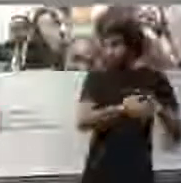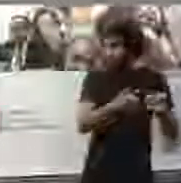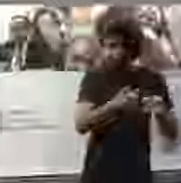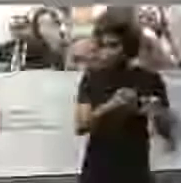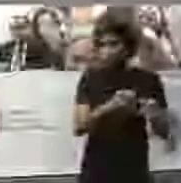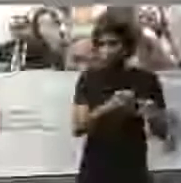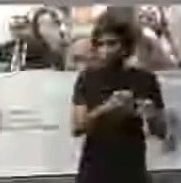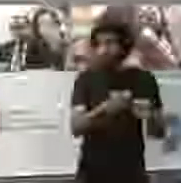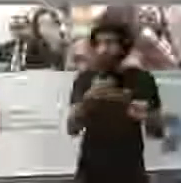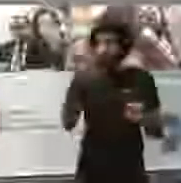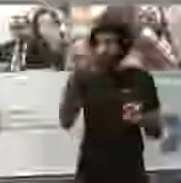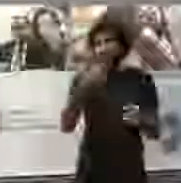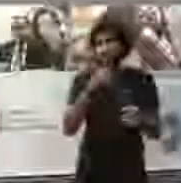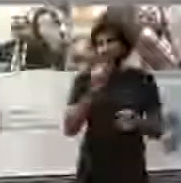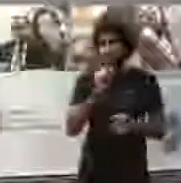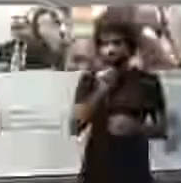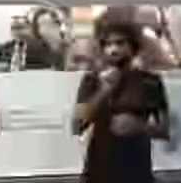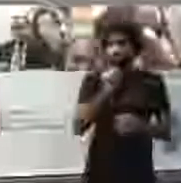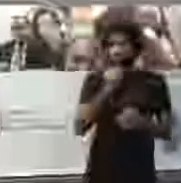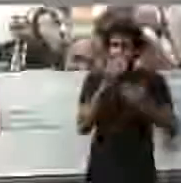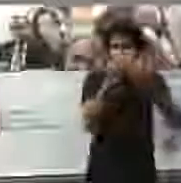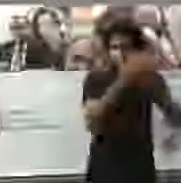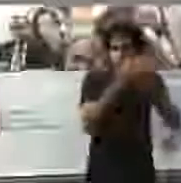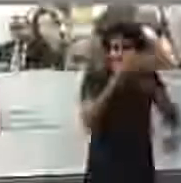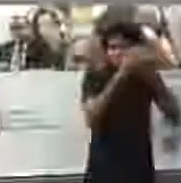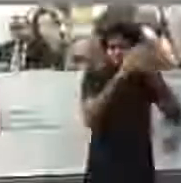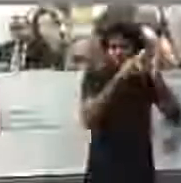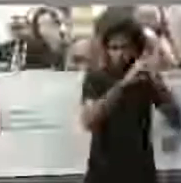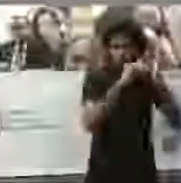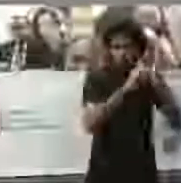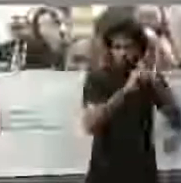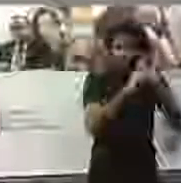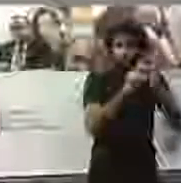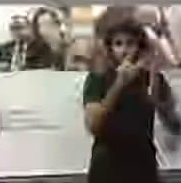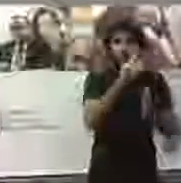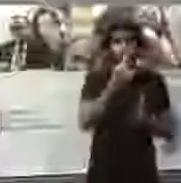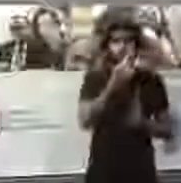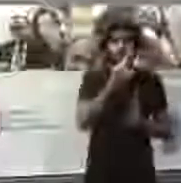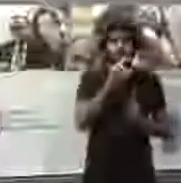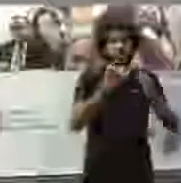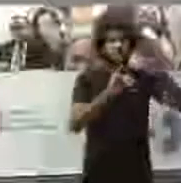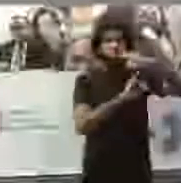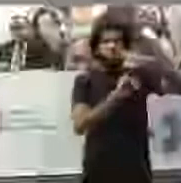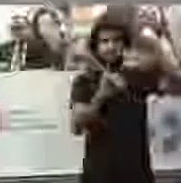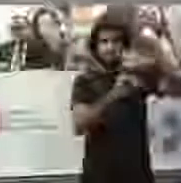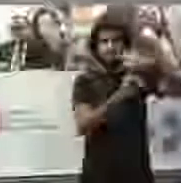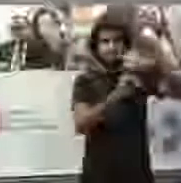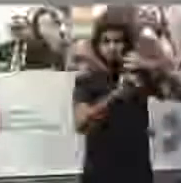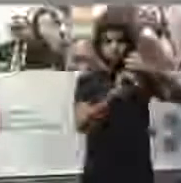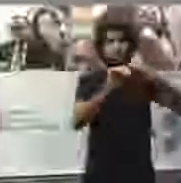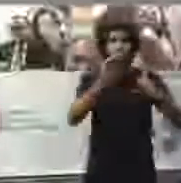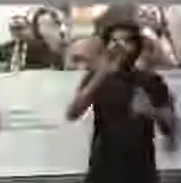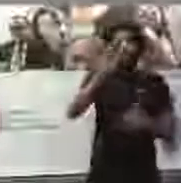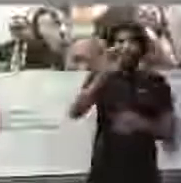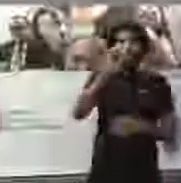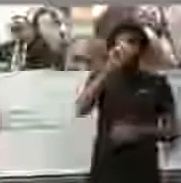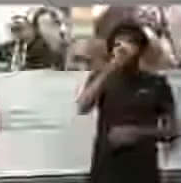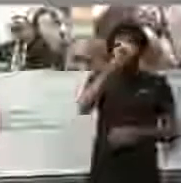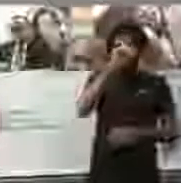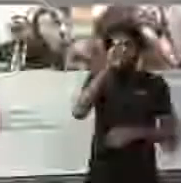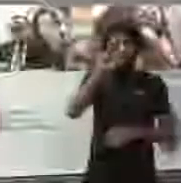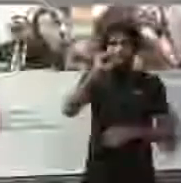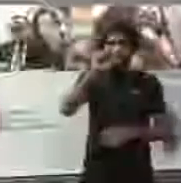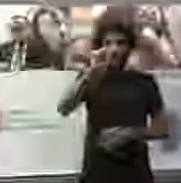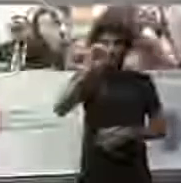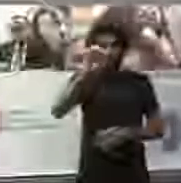procurou estudar e entender esse modelo é um modelo de instituição de base é um serviço social autônomo que tinha o reconhecimento do